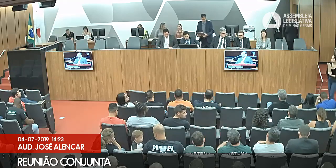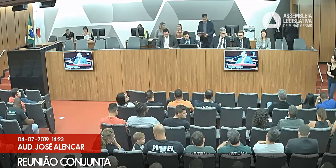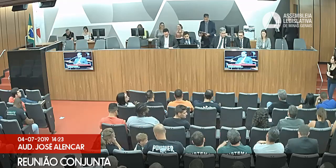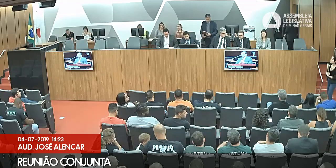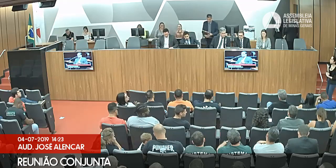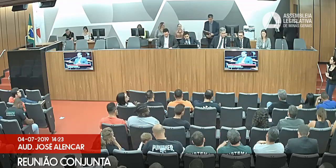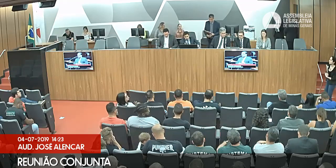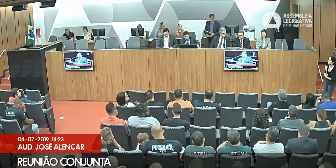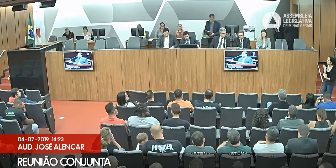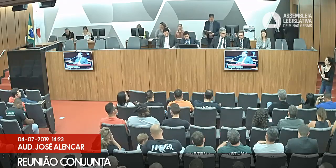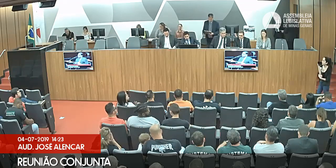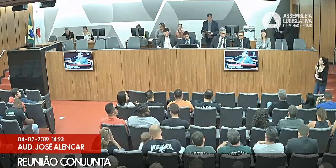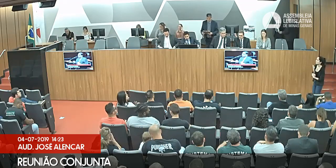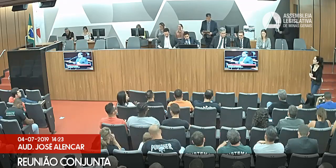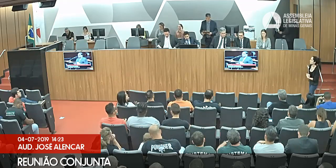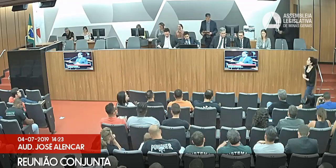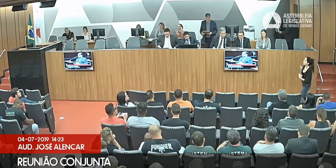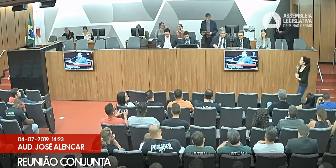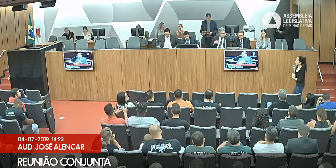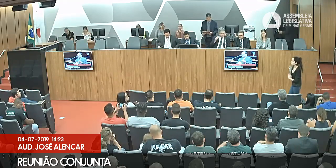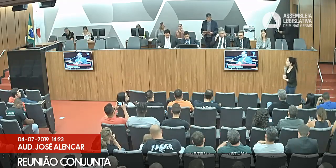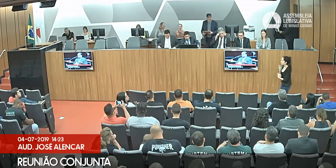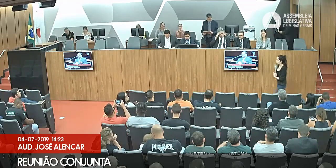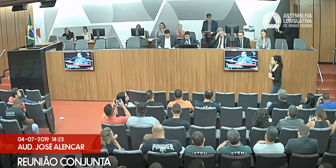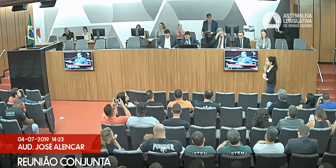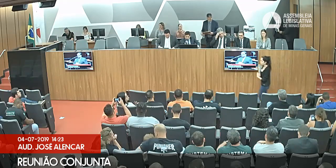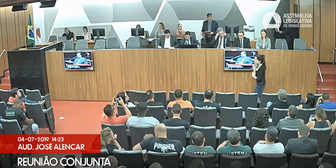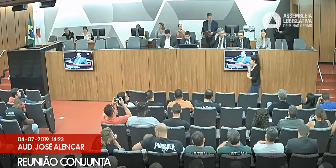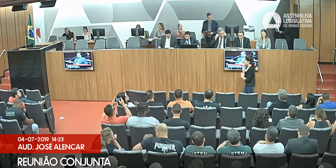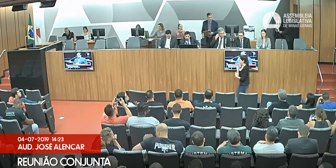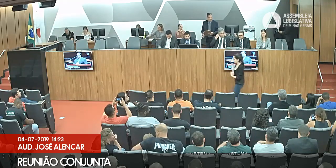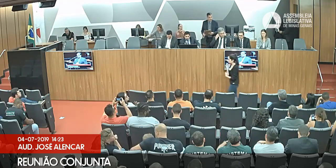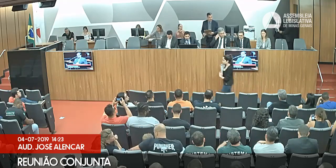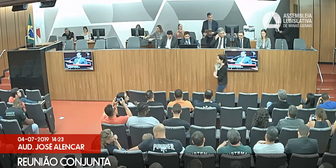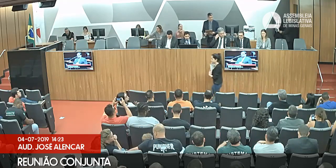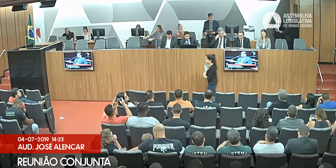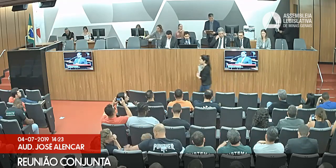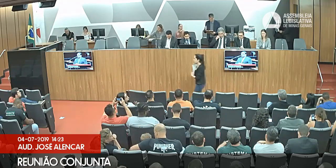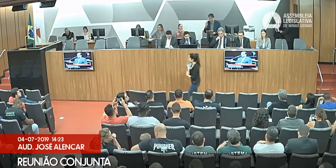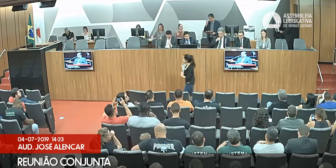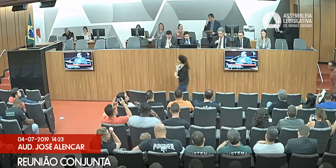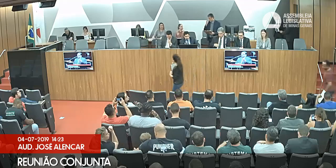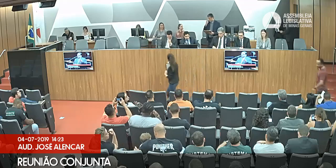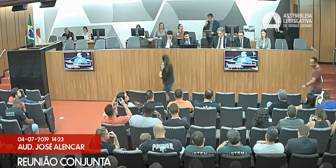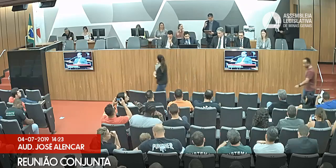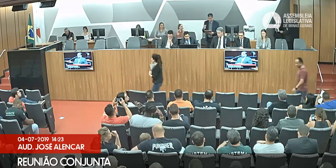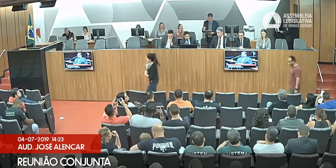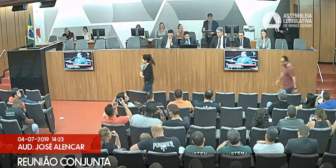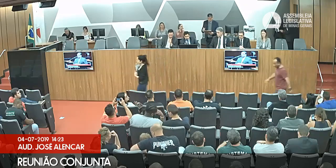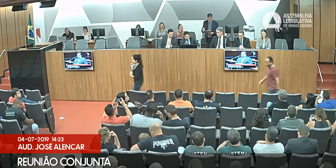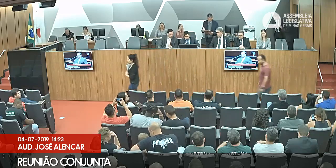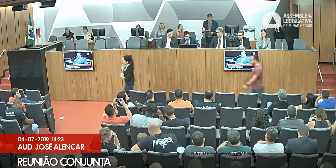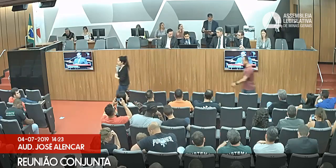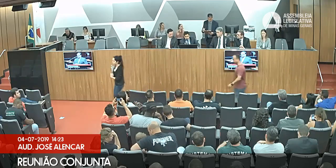simão assessor-chefe estratégia da secretaria de estado de justiça e de segurança pública